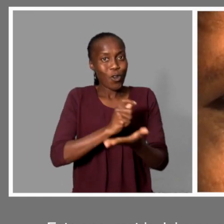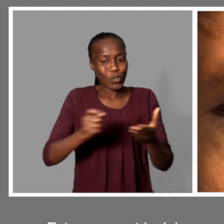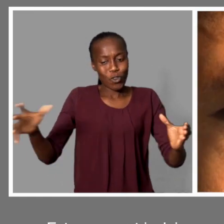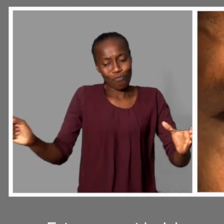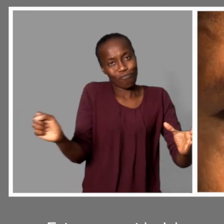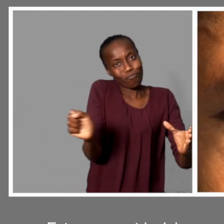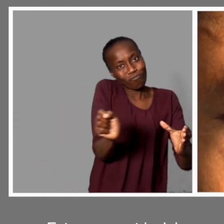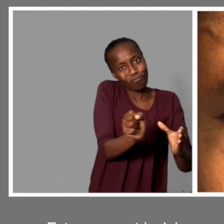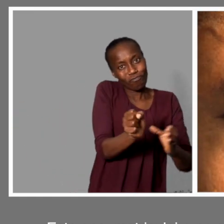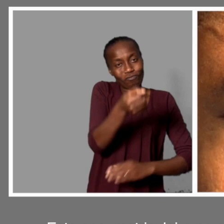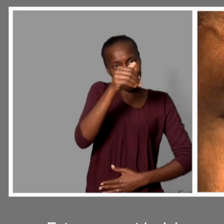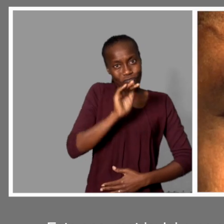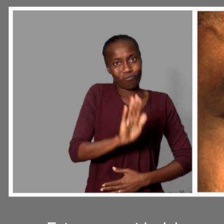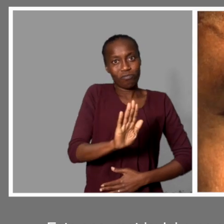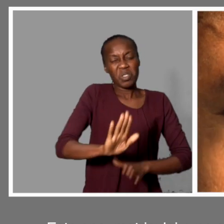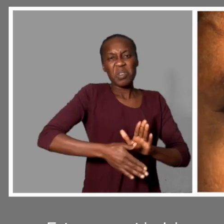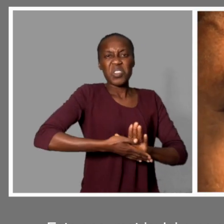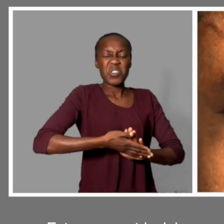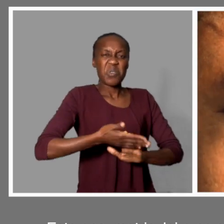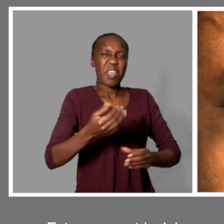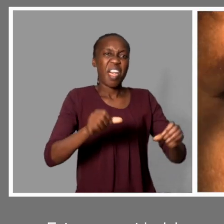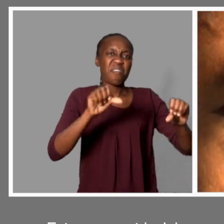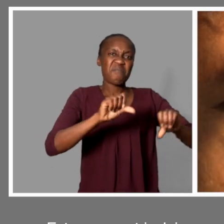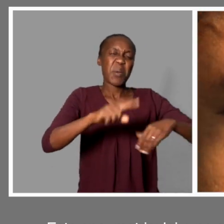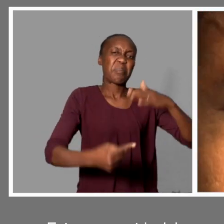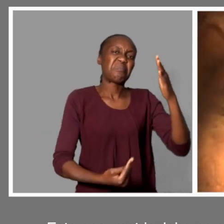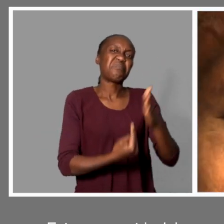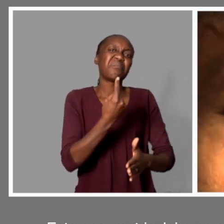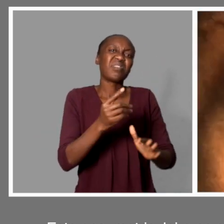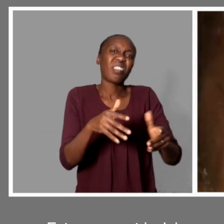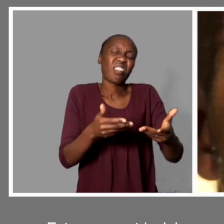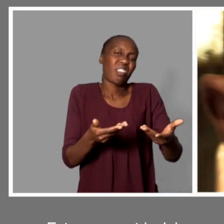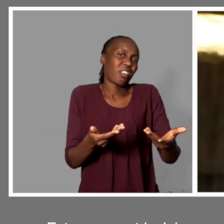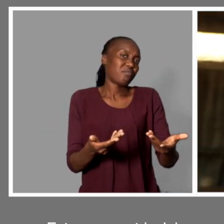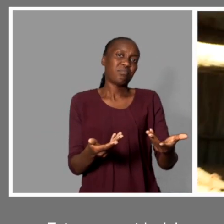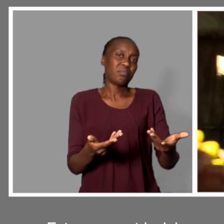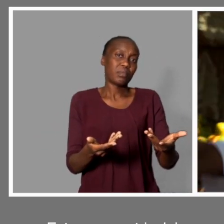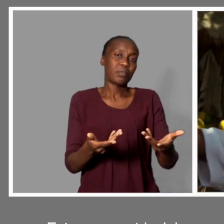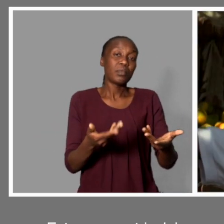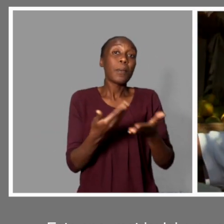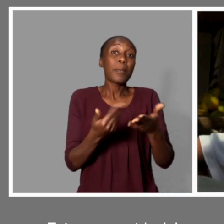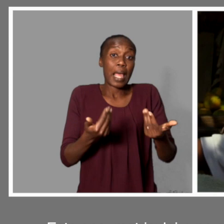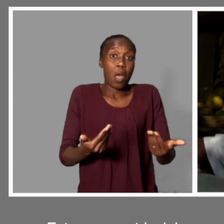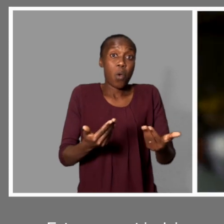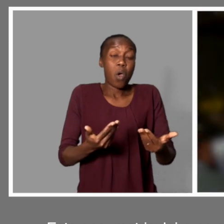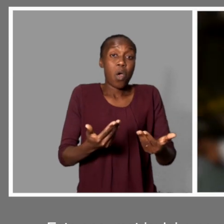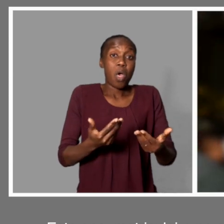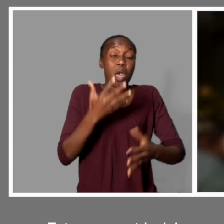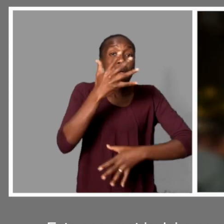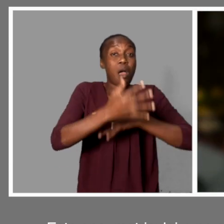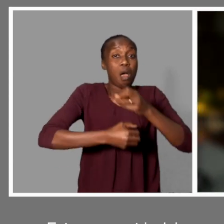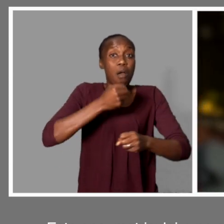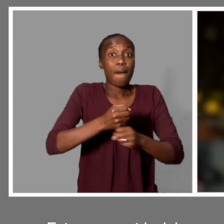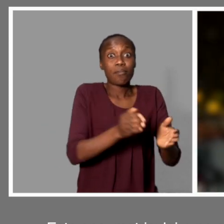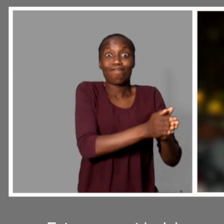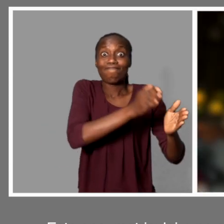eu lhe meti na escola. Só que, pronto, ela começou mal, com azar. Posso assim dizer, porque este é